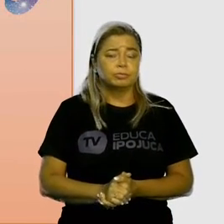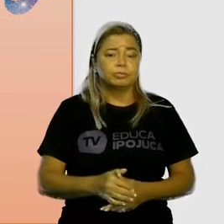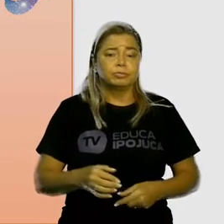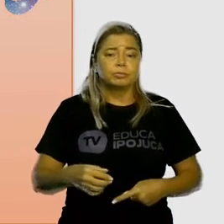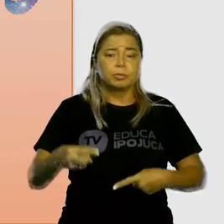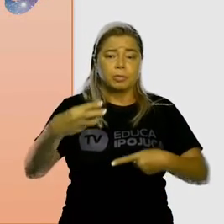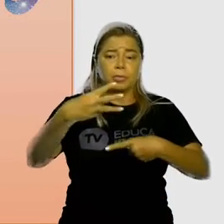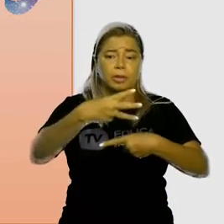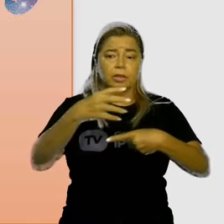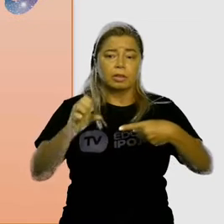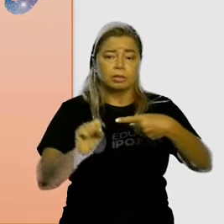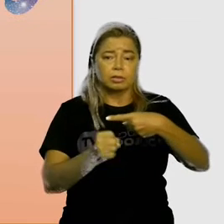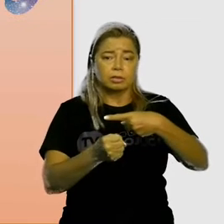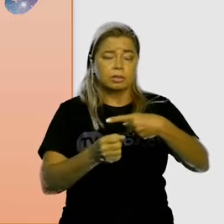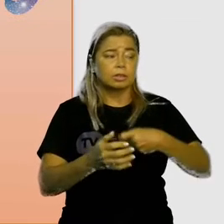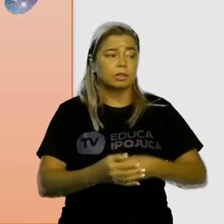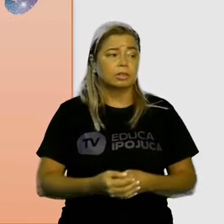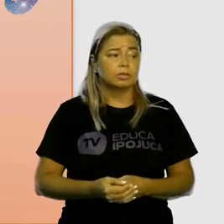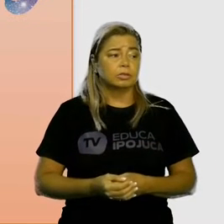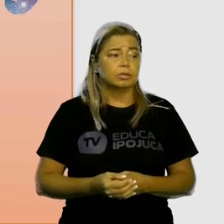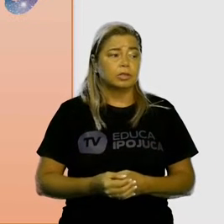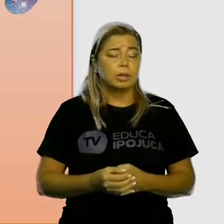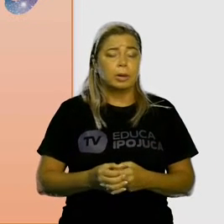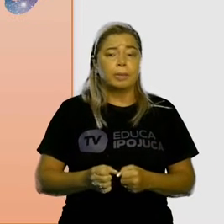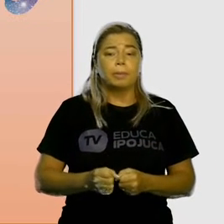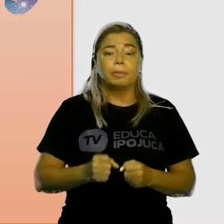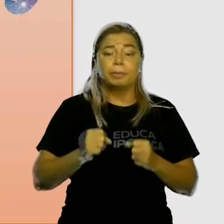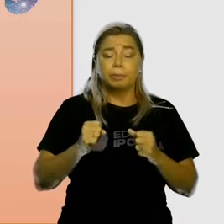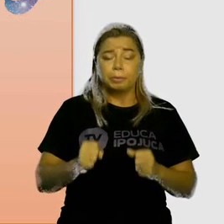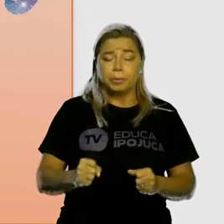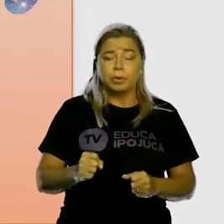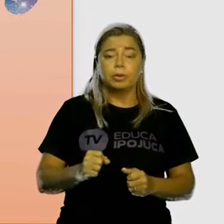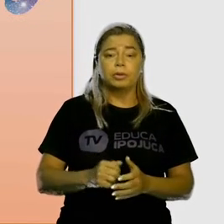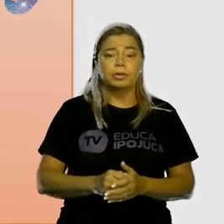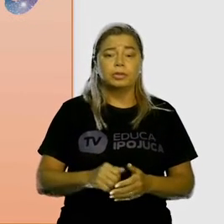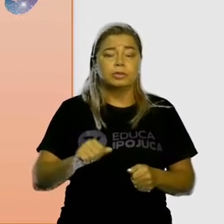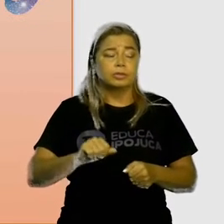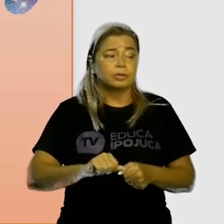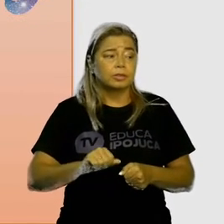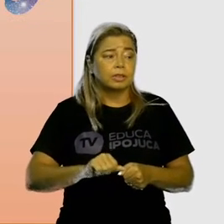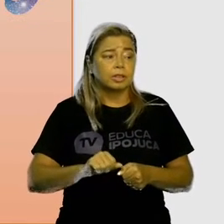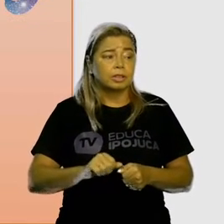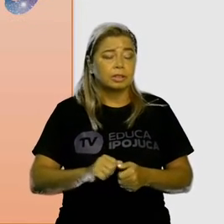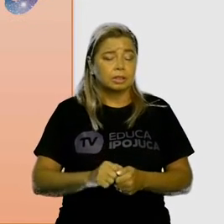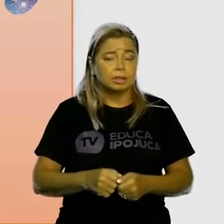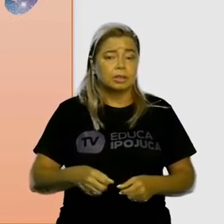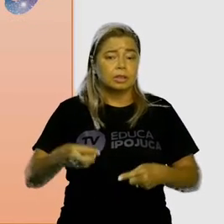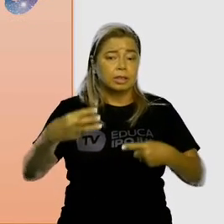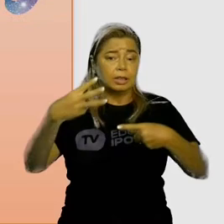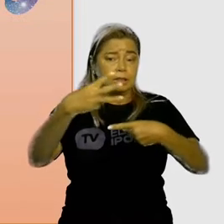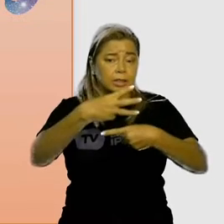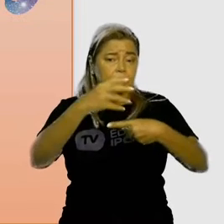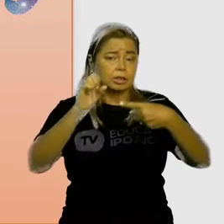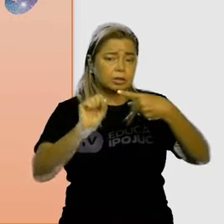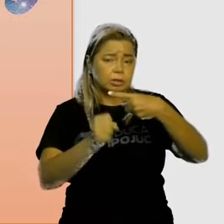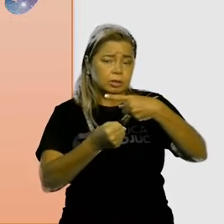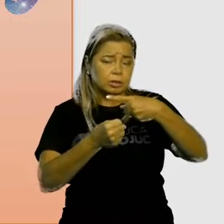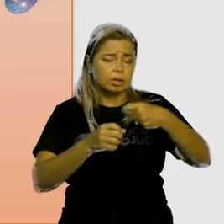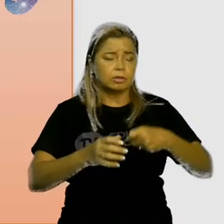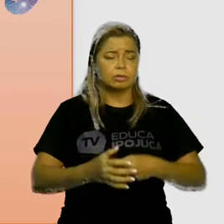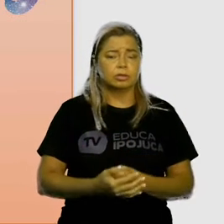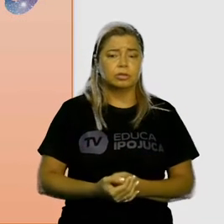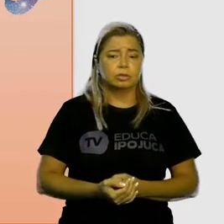3/8, ele pode ser representado como, a gente pode chamar da probabilidade de 3 em 8,